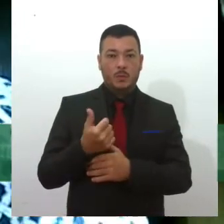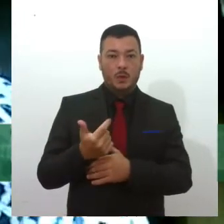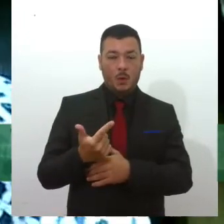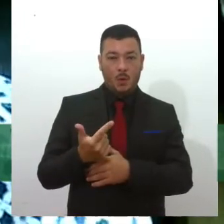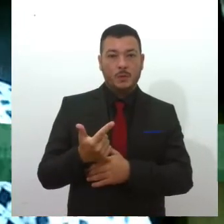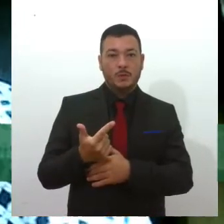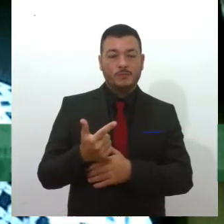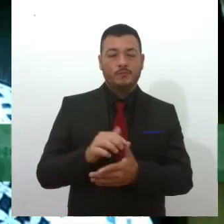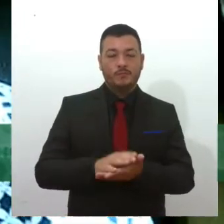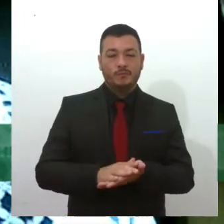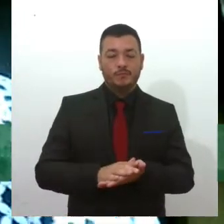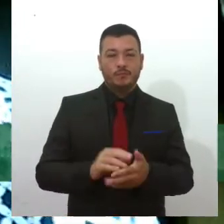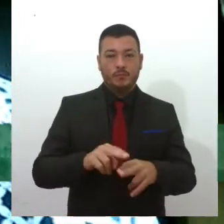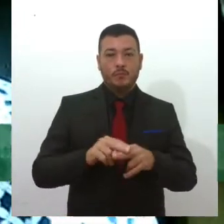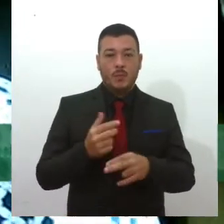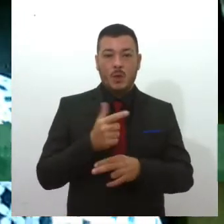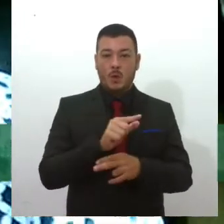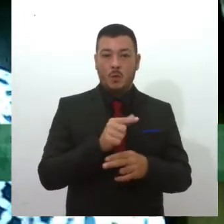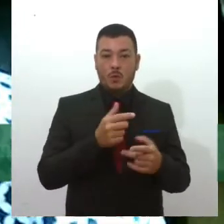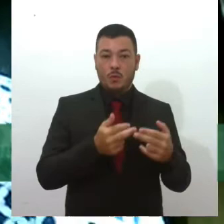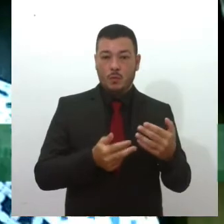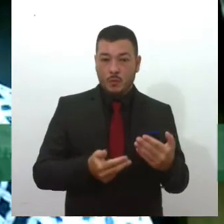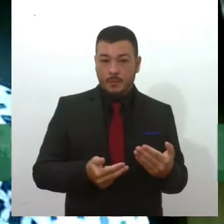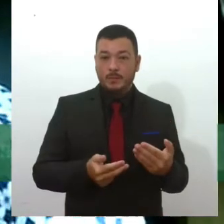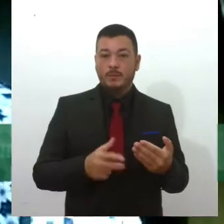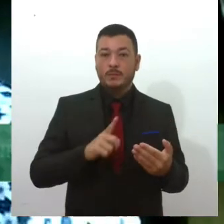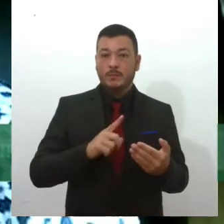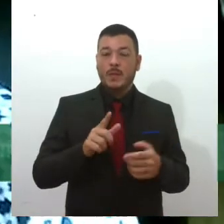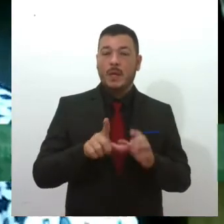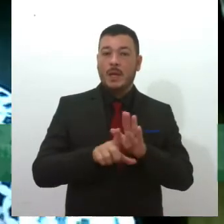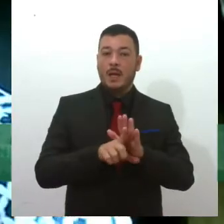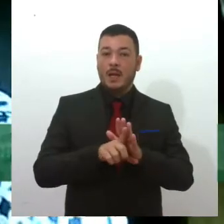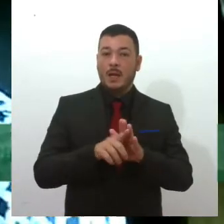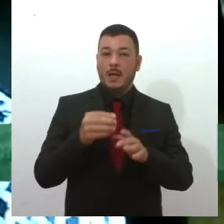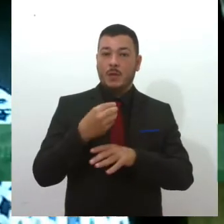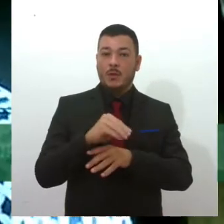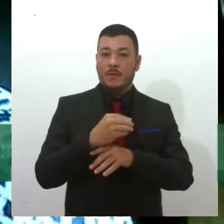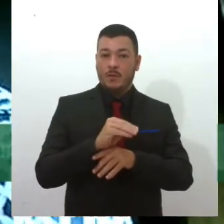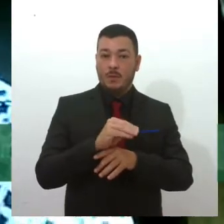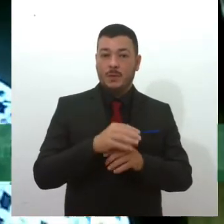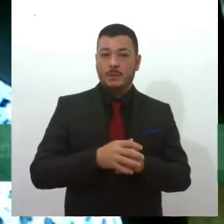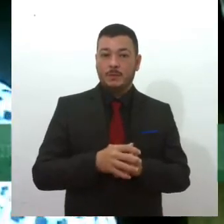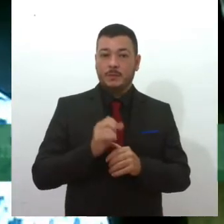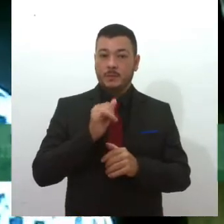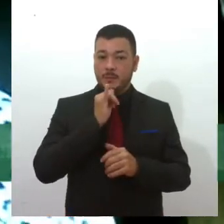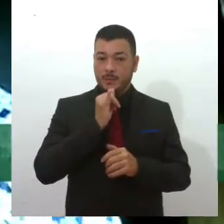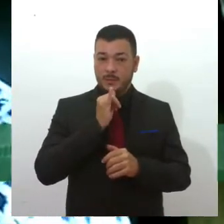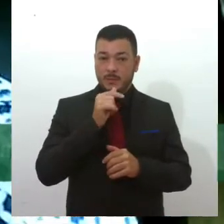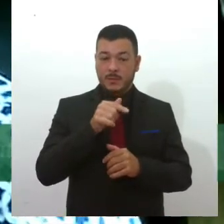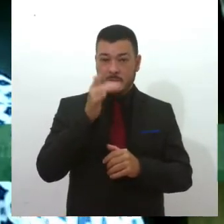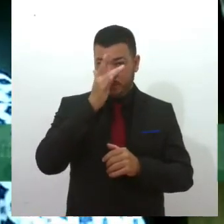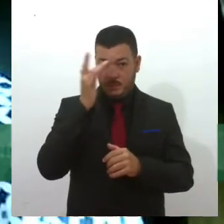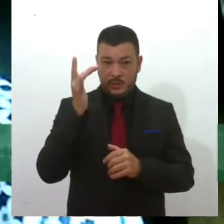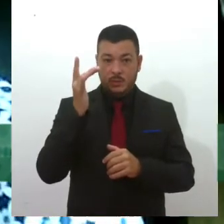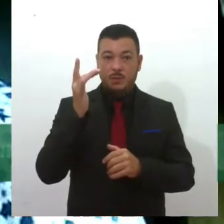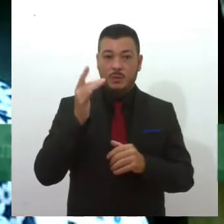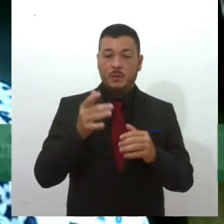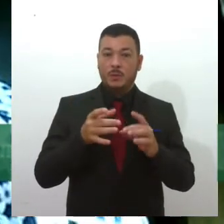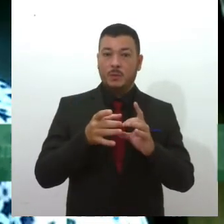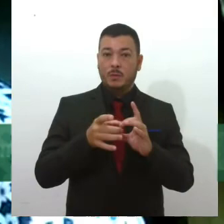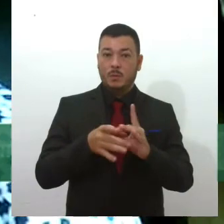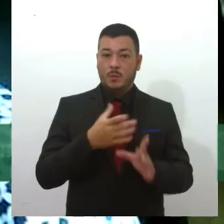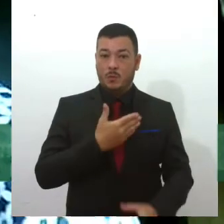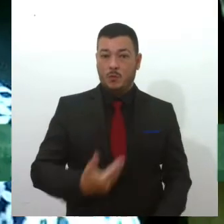um dos mecanismos que existe na lei de acesso à informação é assim: se o agente público descumpre a lei de acesso à